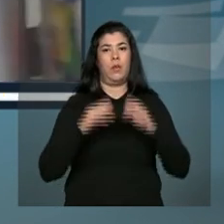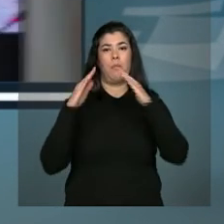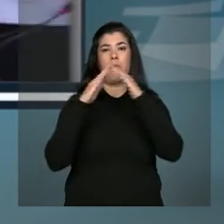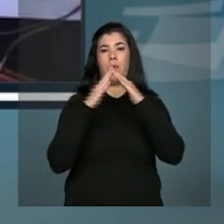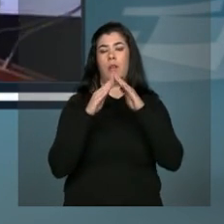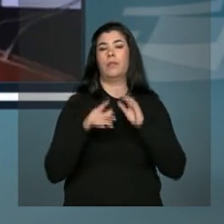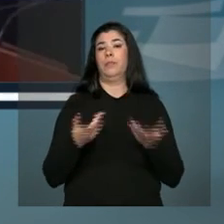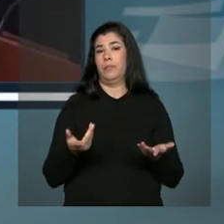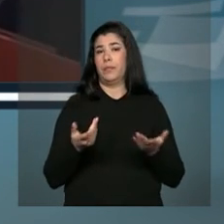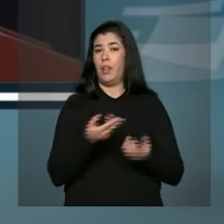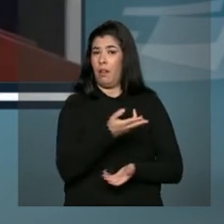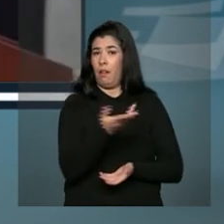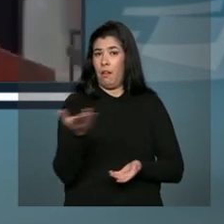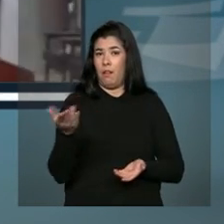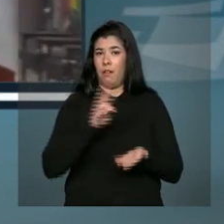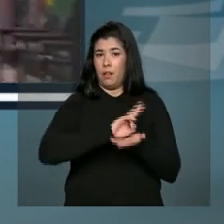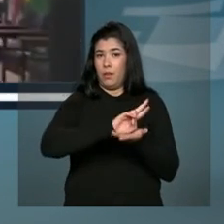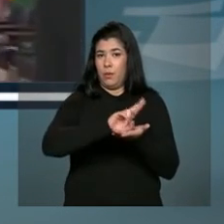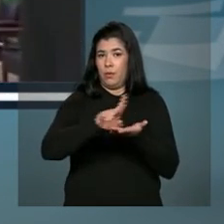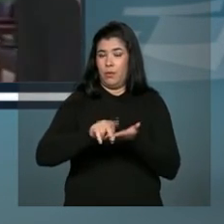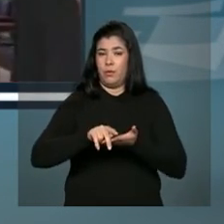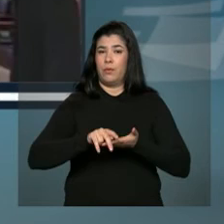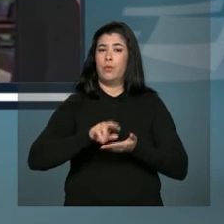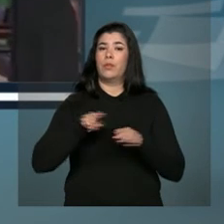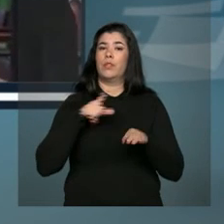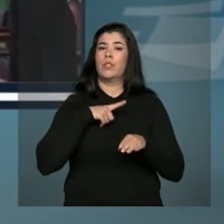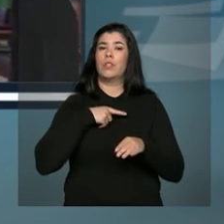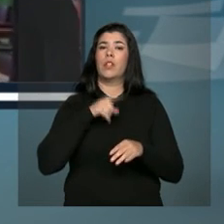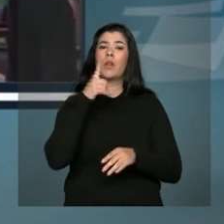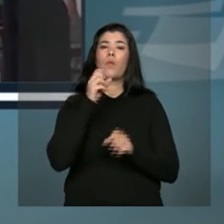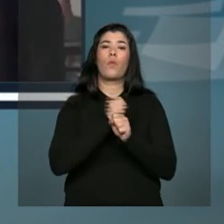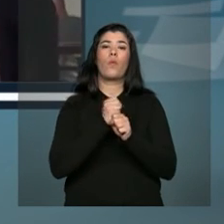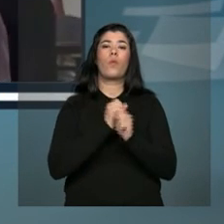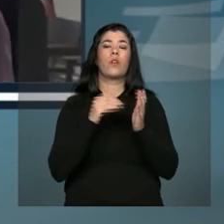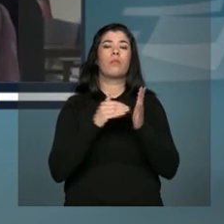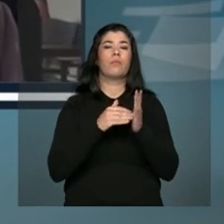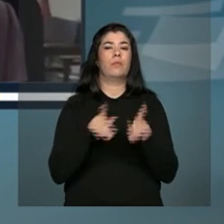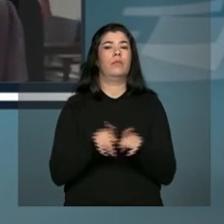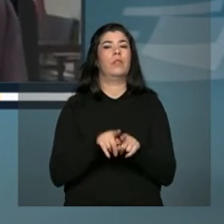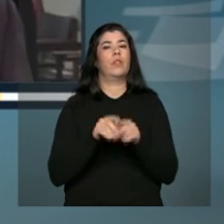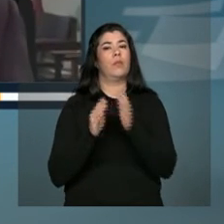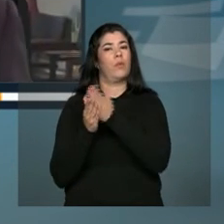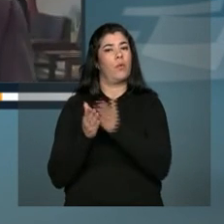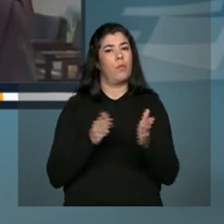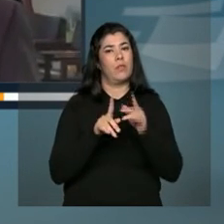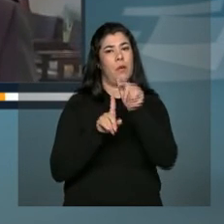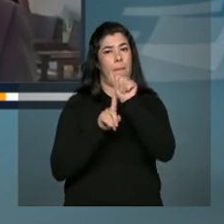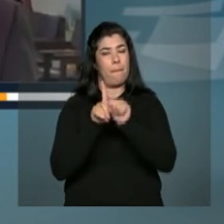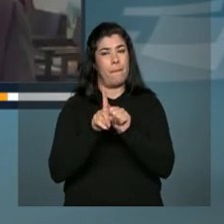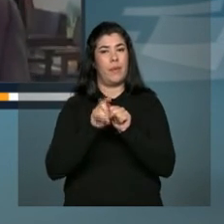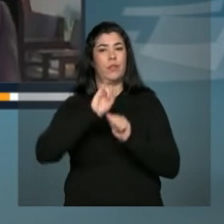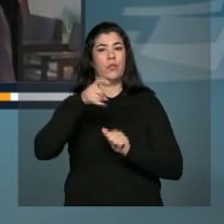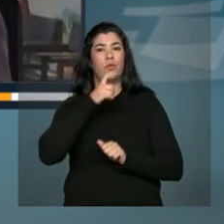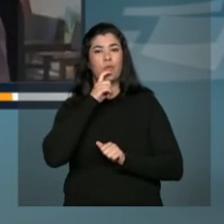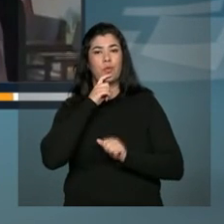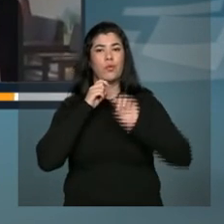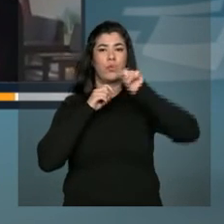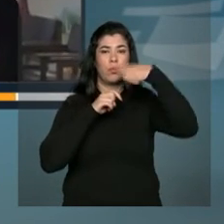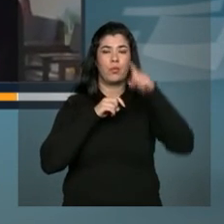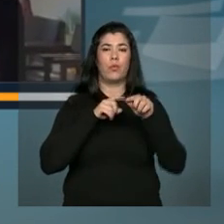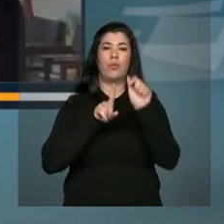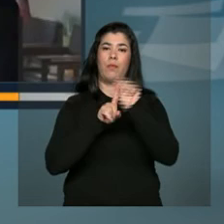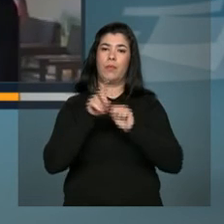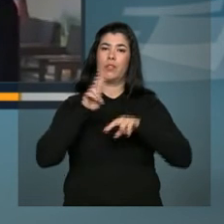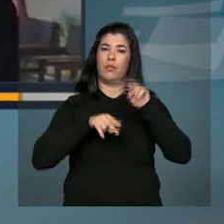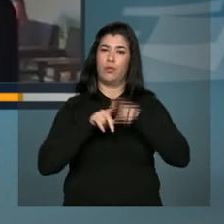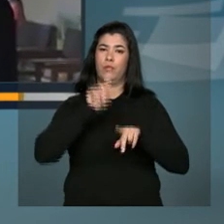exemplo. As condições do plano valem por um período de um ano, entre o mês de julho e o mês de junho do ano seguinte. E